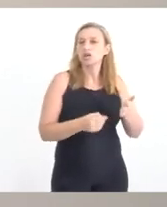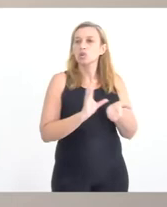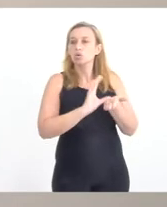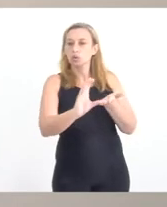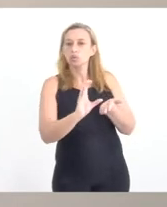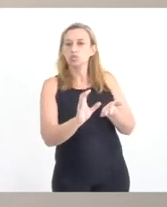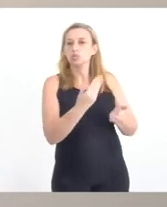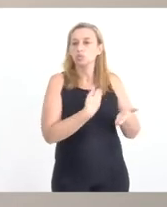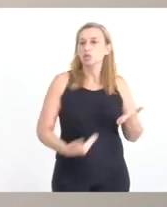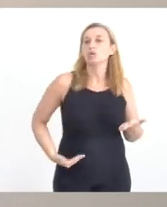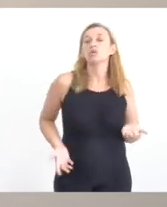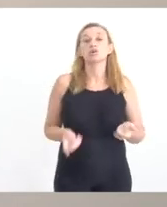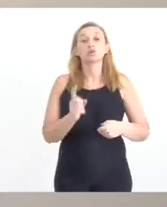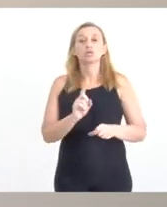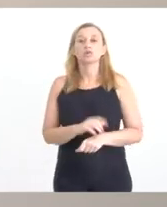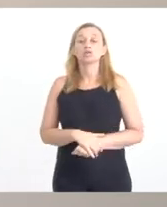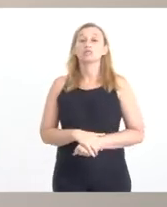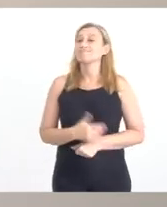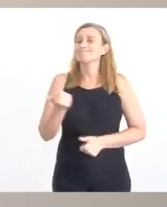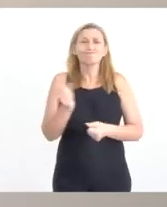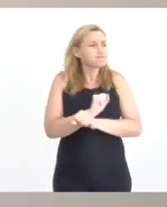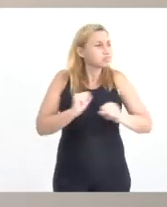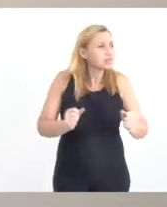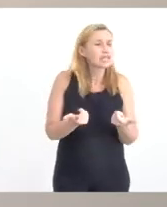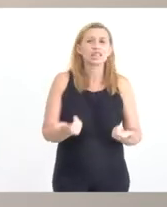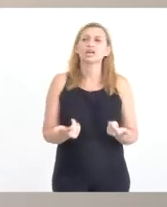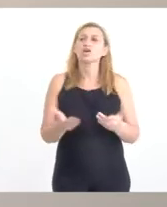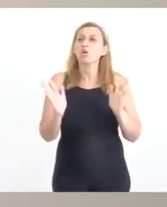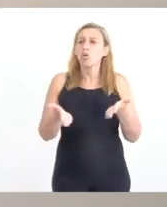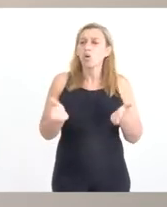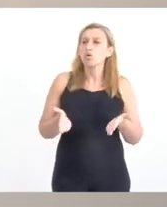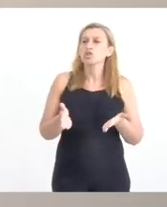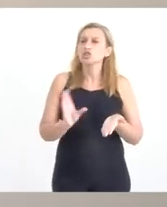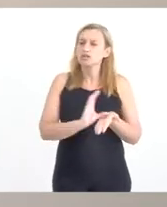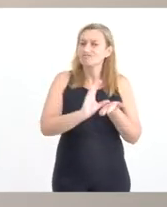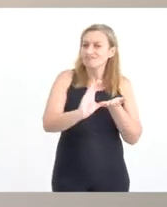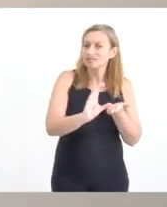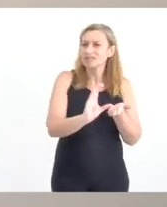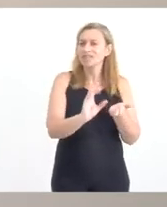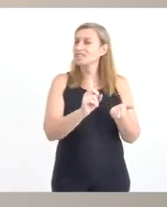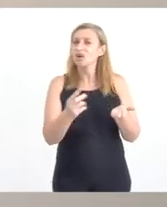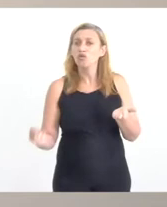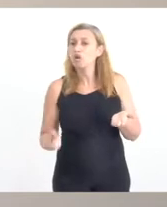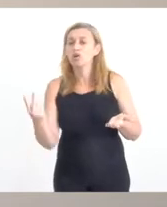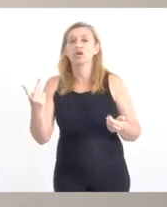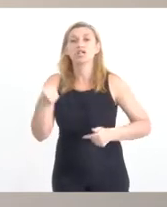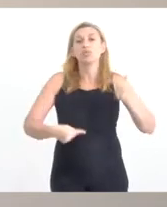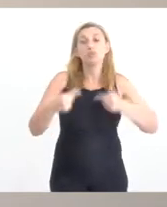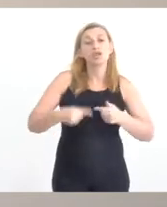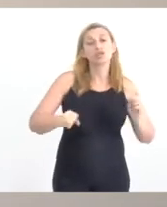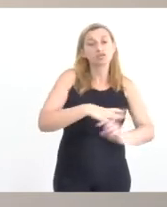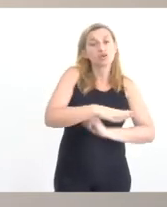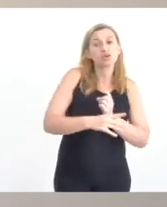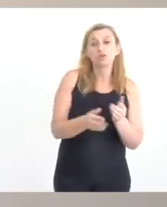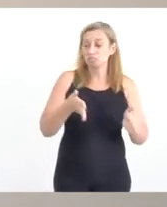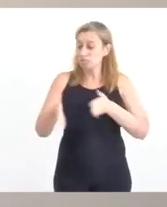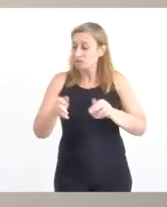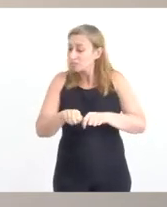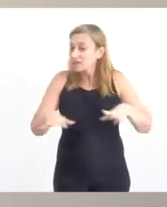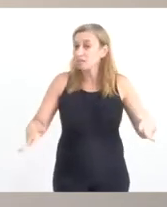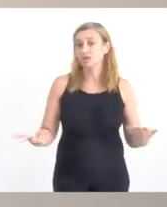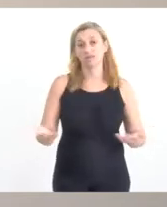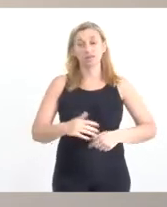se começa a votar o orçamento porque não é possível que a gente tem hoje um orçamento que não priorize política social no momento para